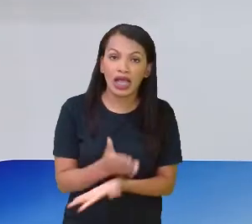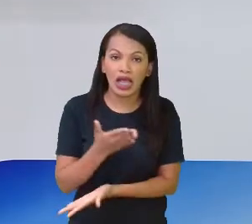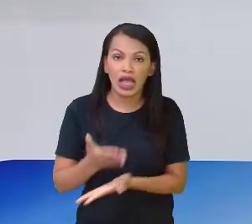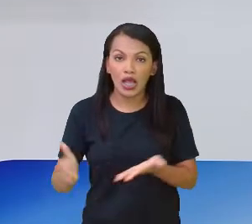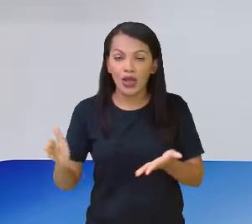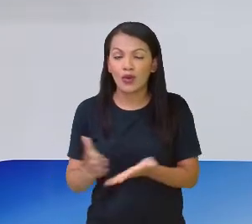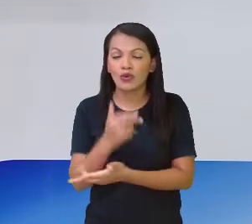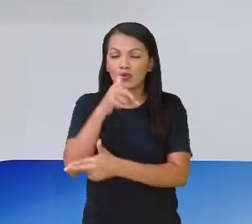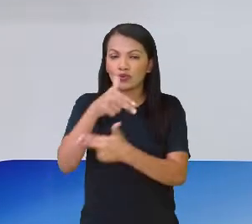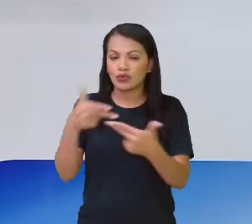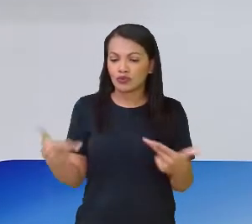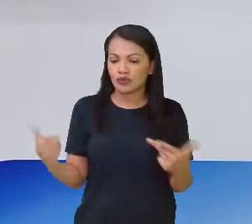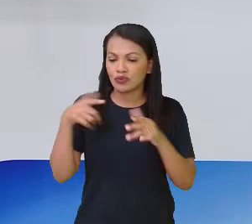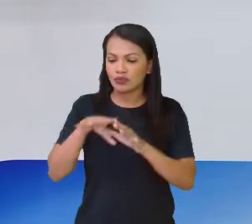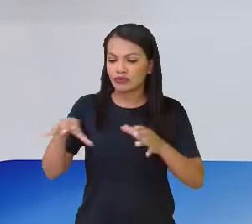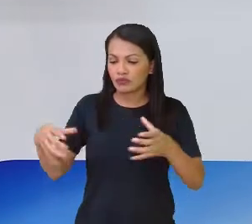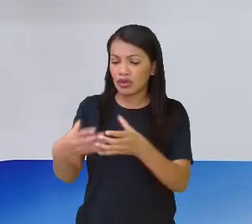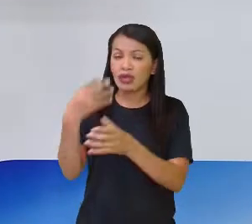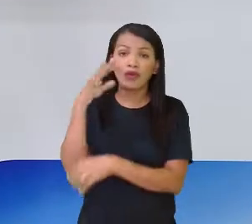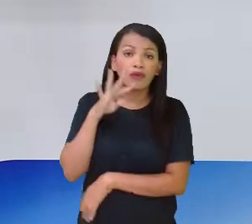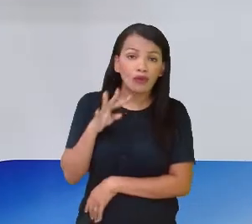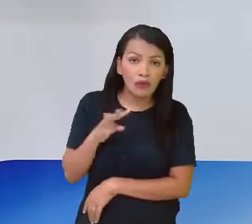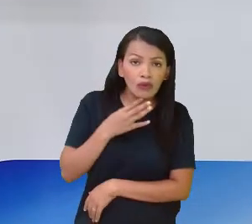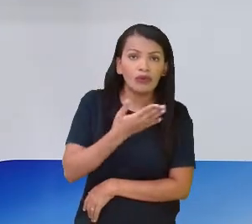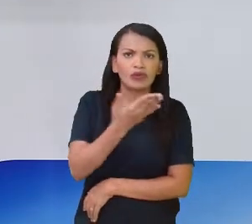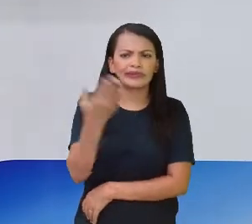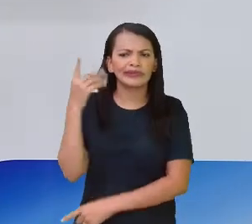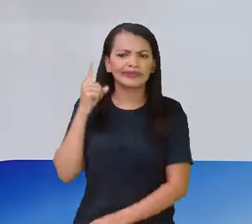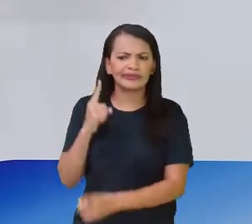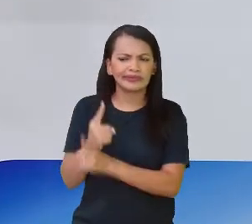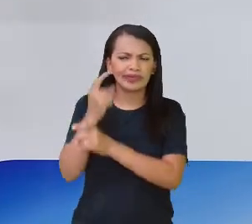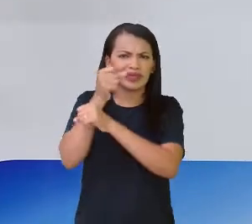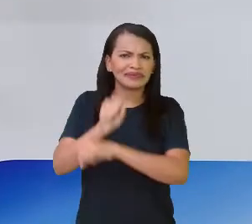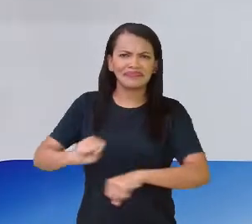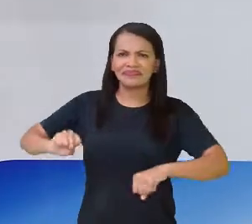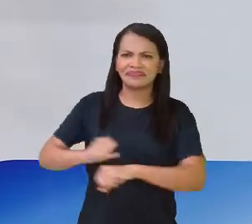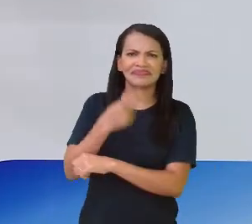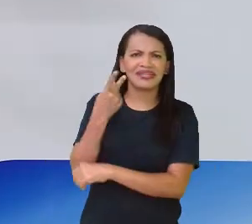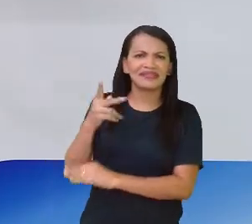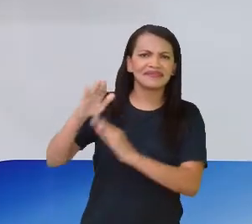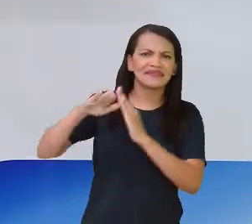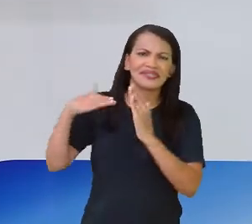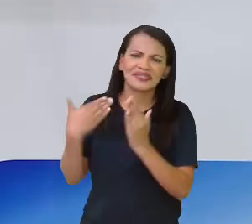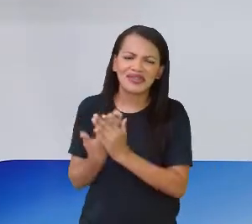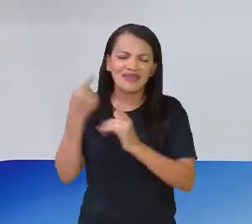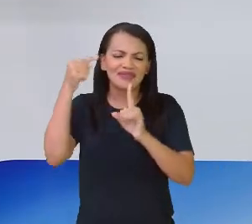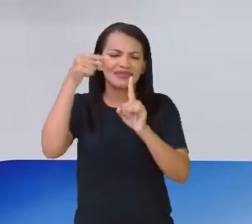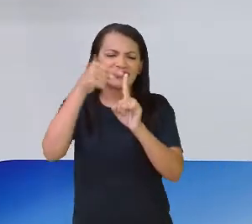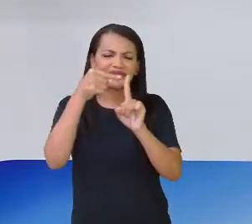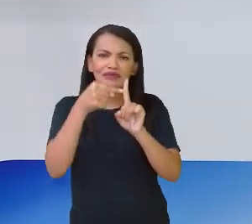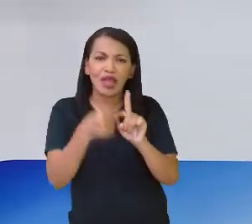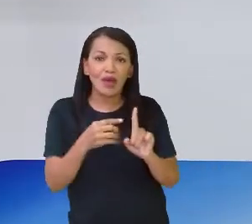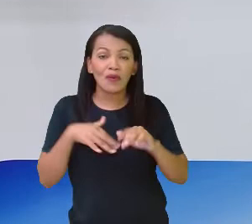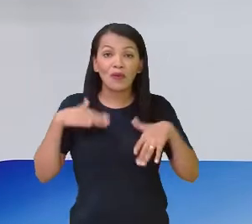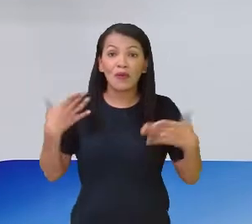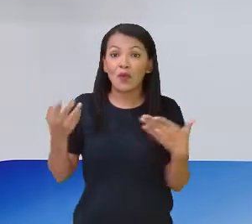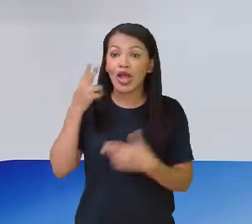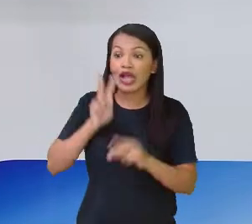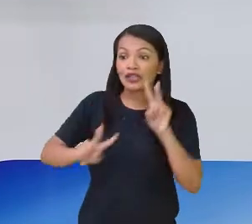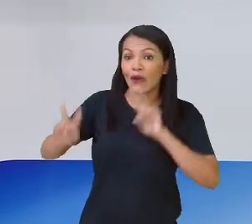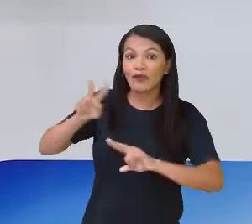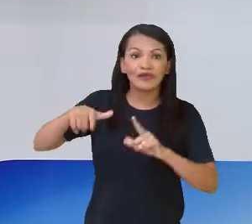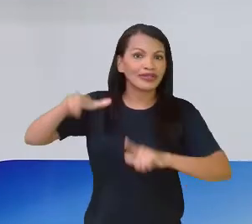para vocês conhecerem. Quando vocês encontrarem aí um maracatu, seja na escola de vocês, no bairro, quando ver de repente